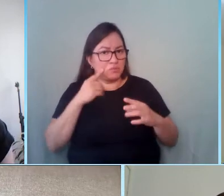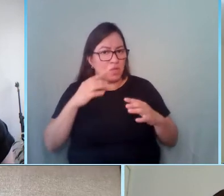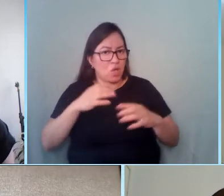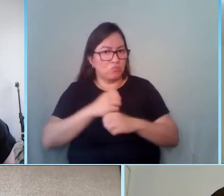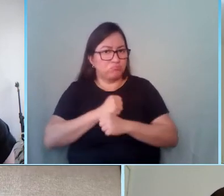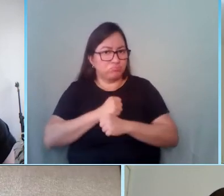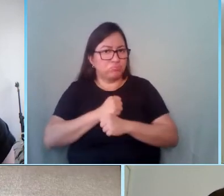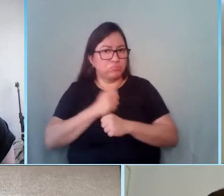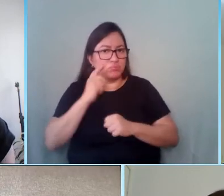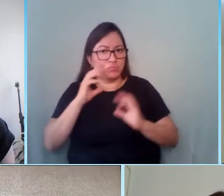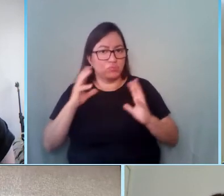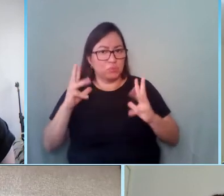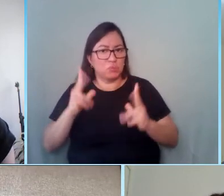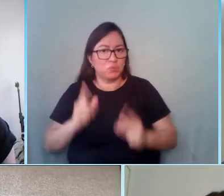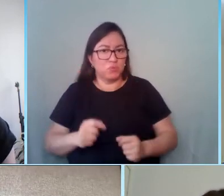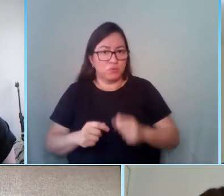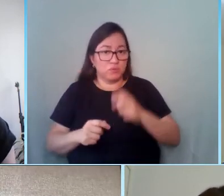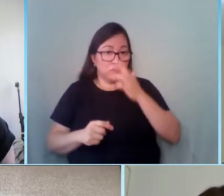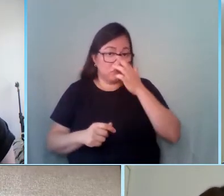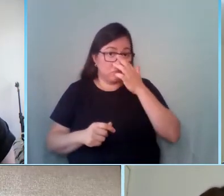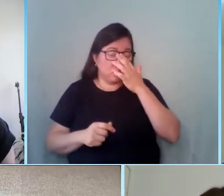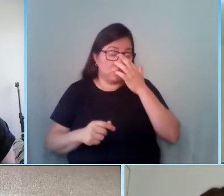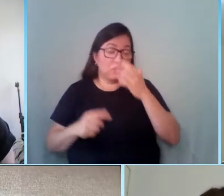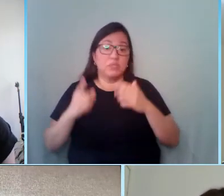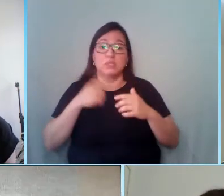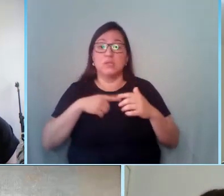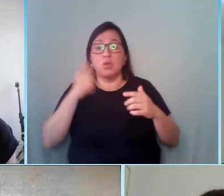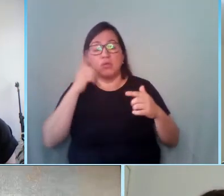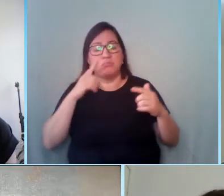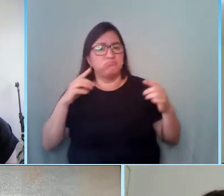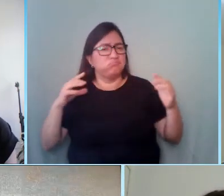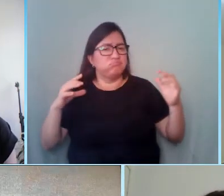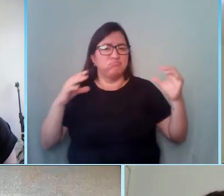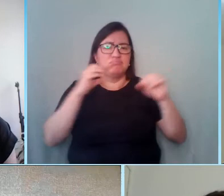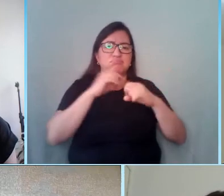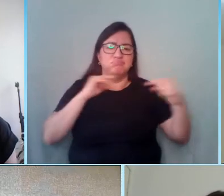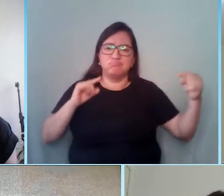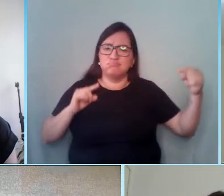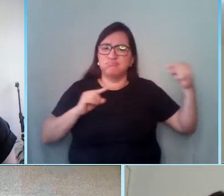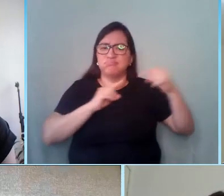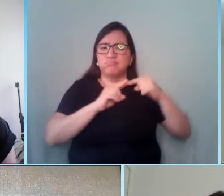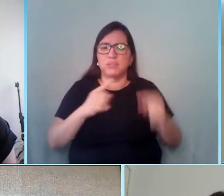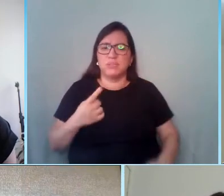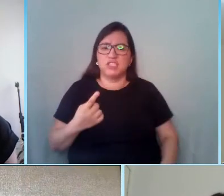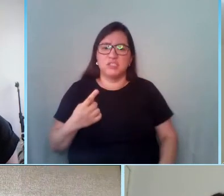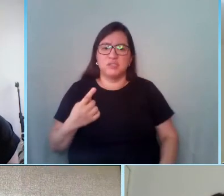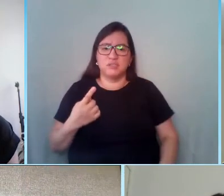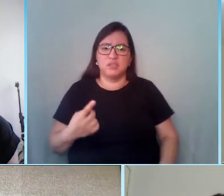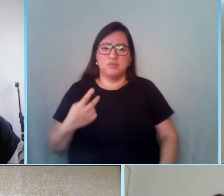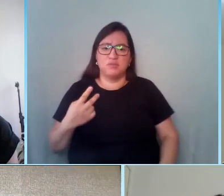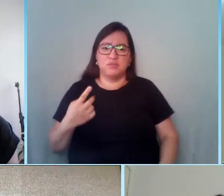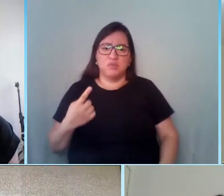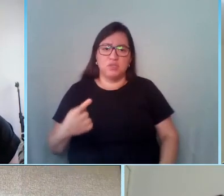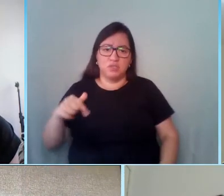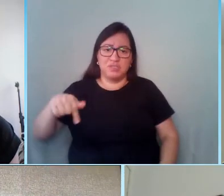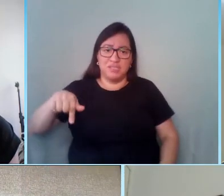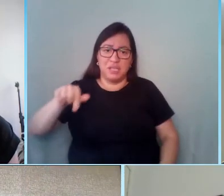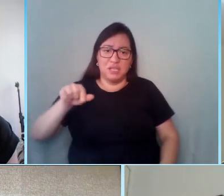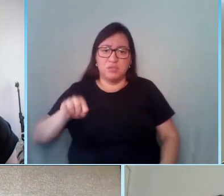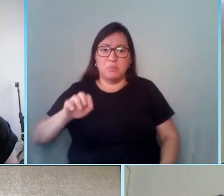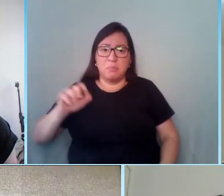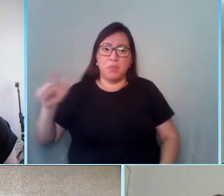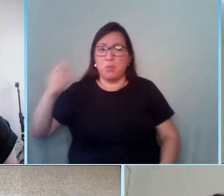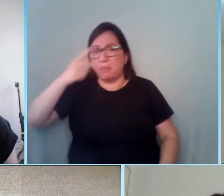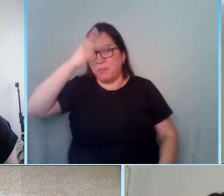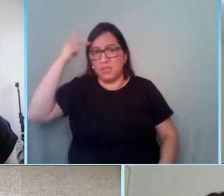pessoas assistindo. E a gente teve um alcance de quase 117 mil pessoas nas publicações